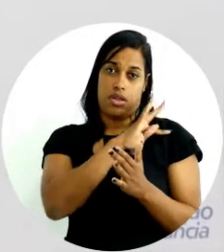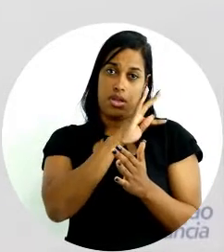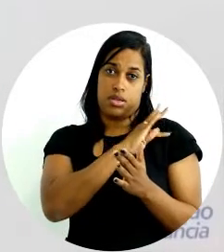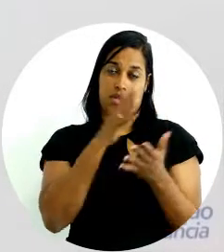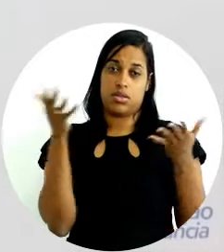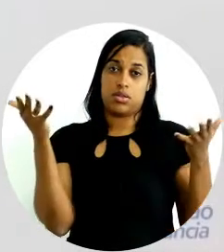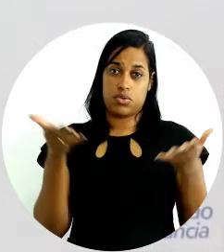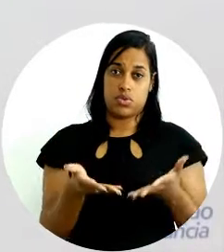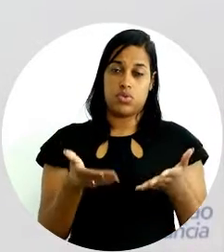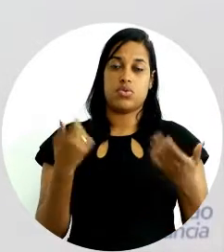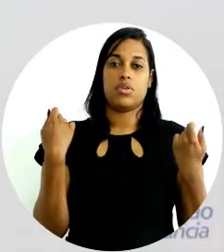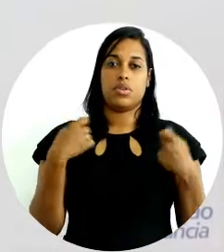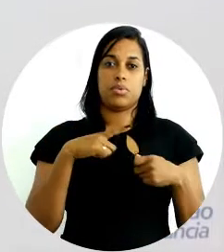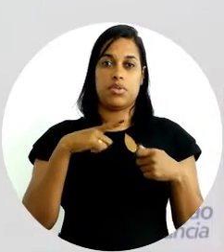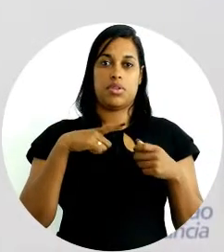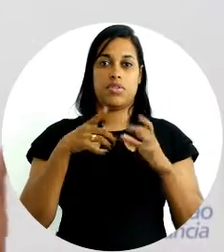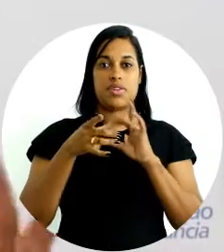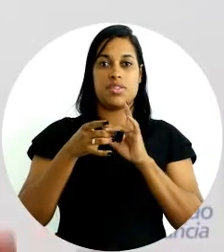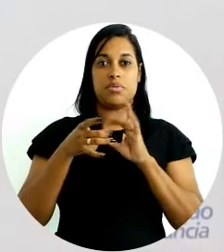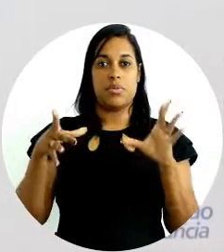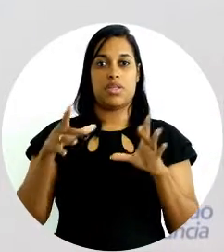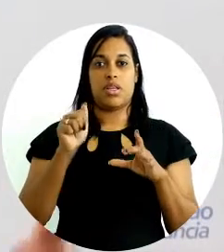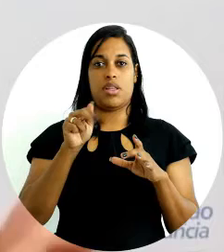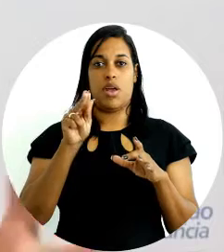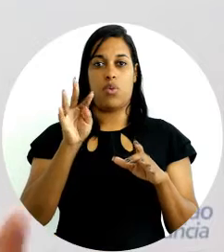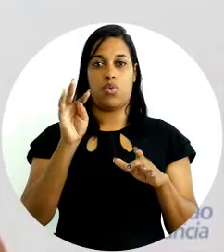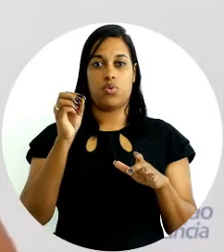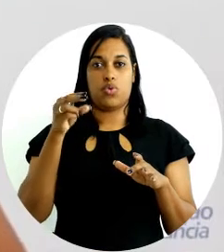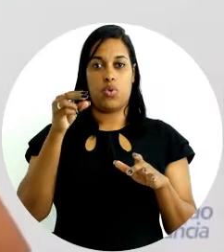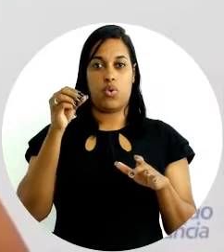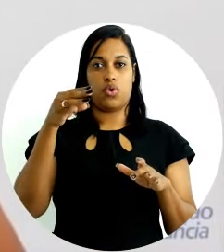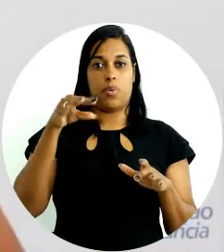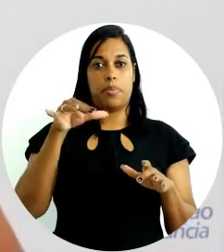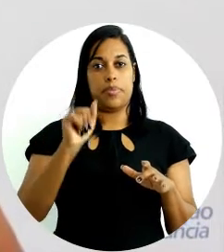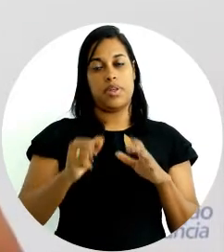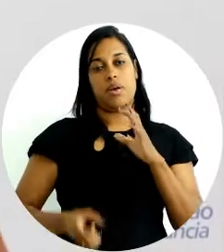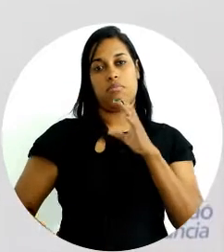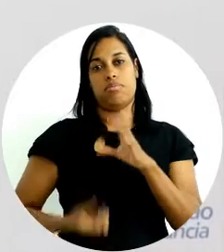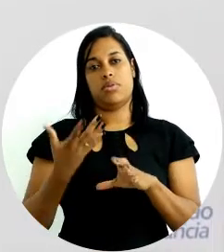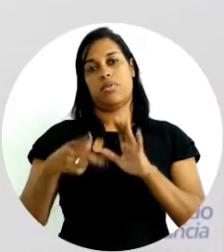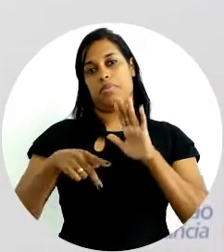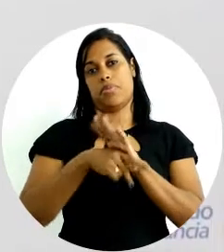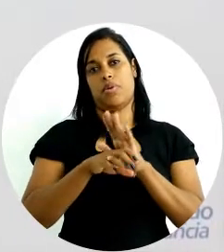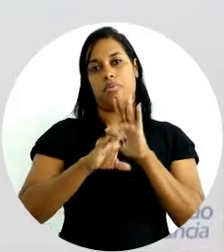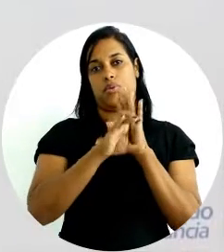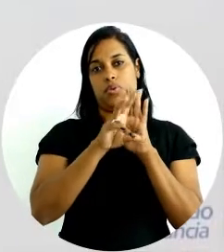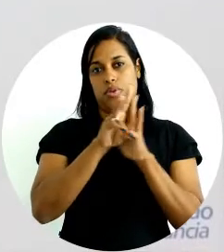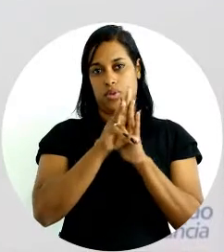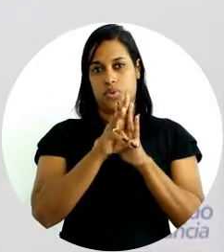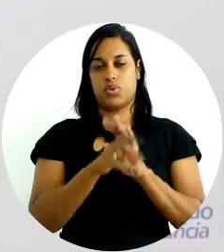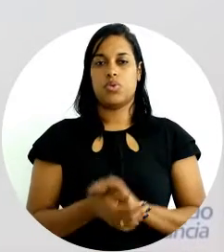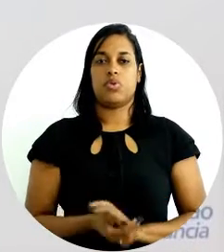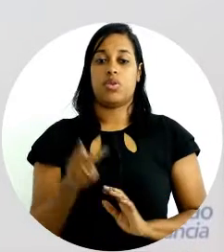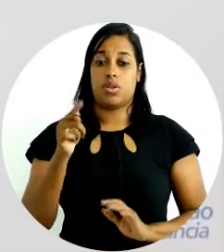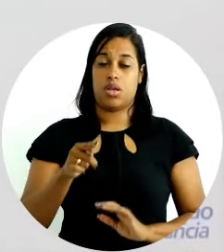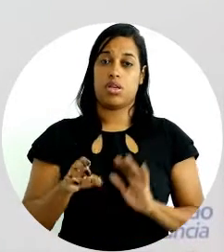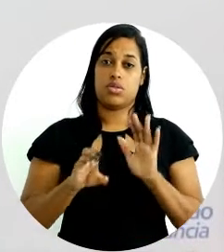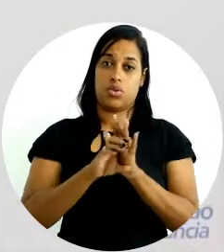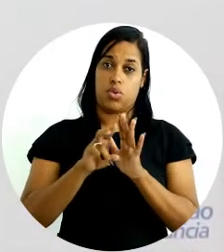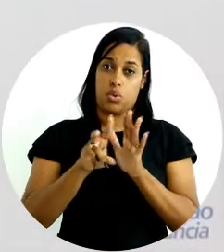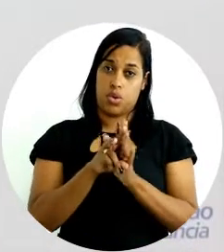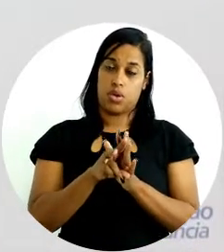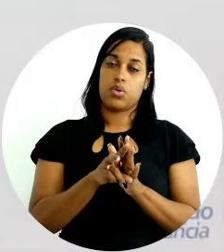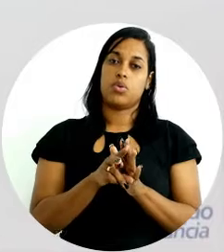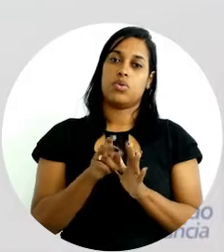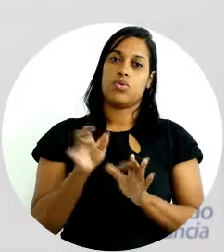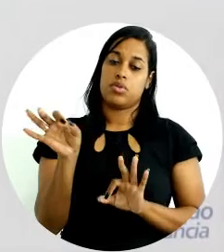escolas técnicas, elas tivessem liberdade para a criação do seu próprio currículo. E esse